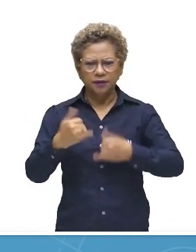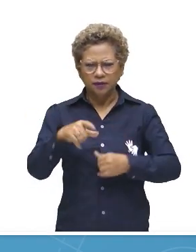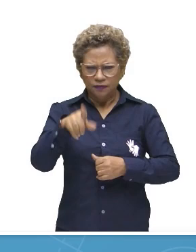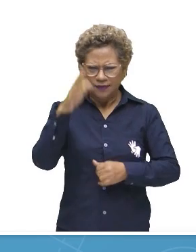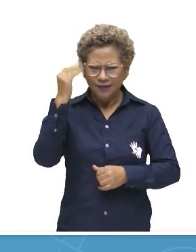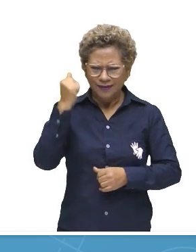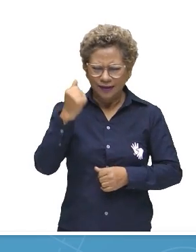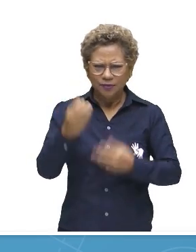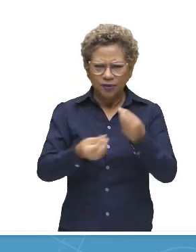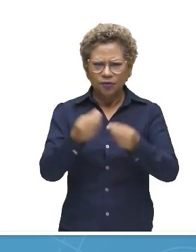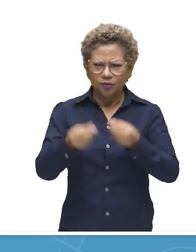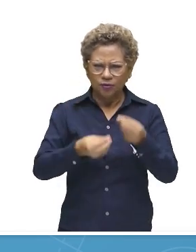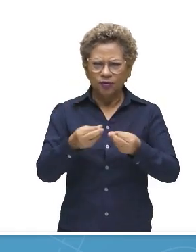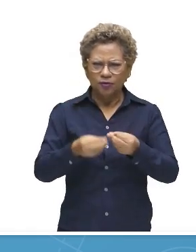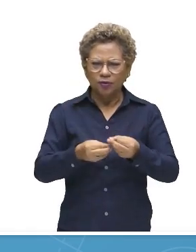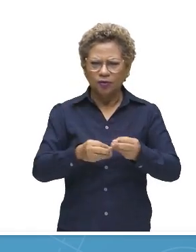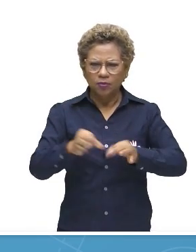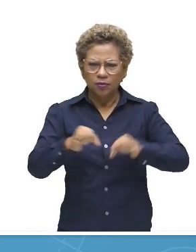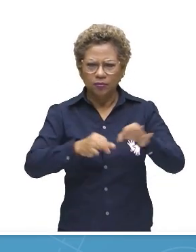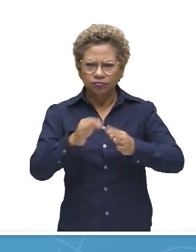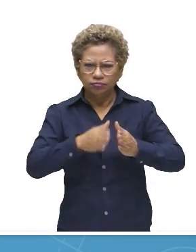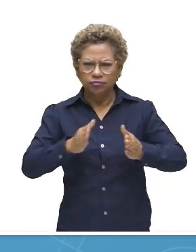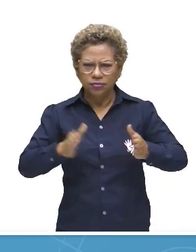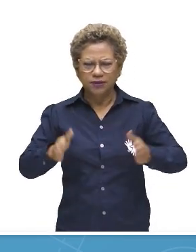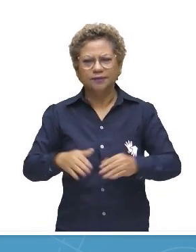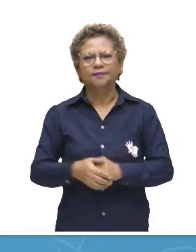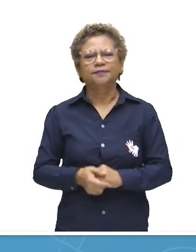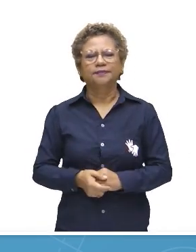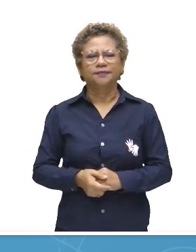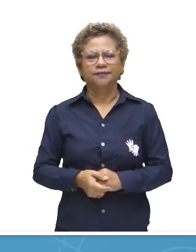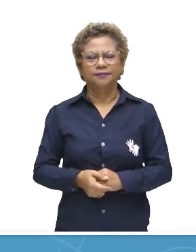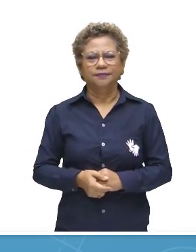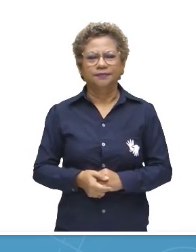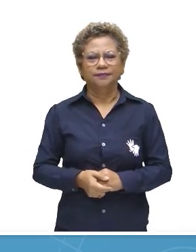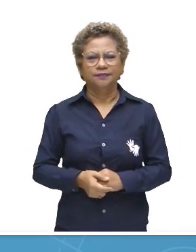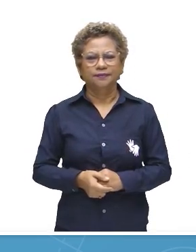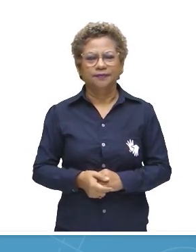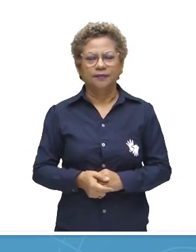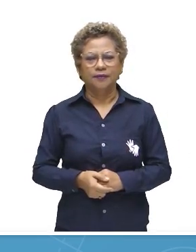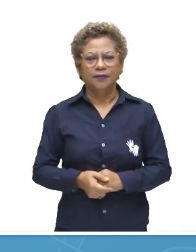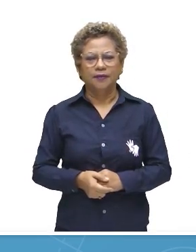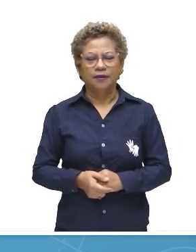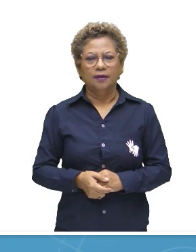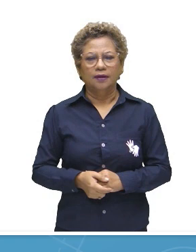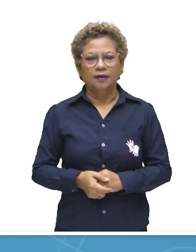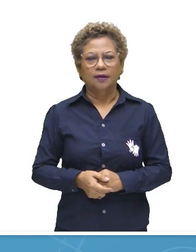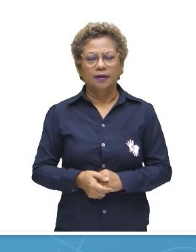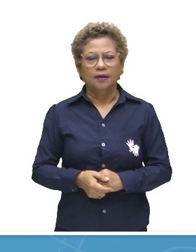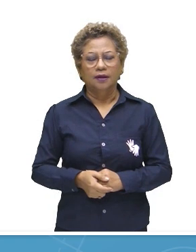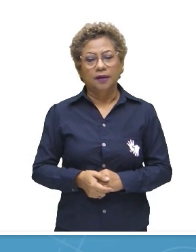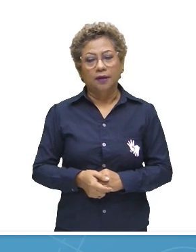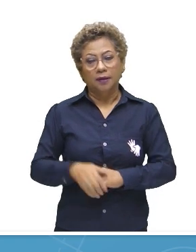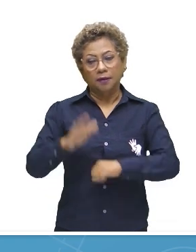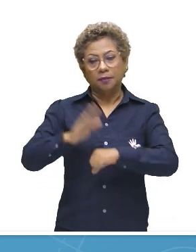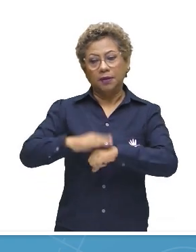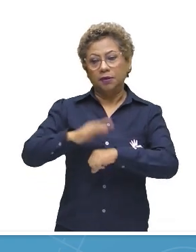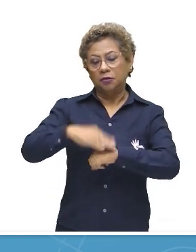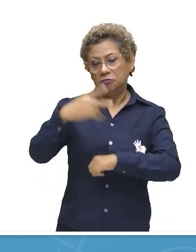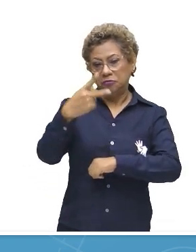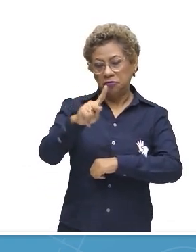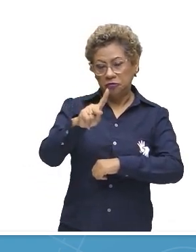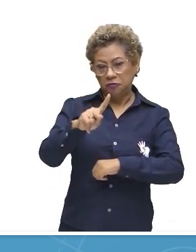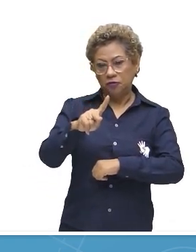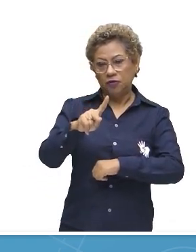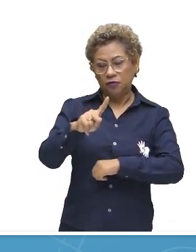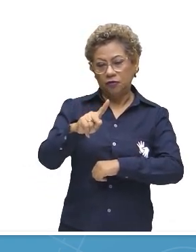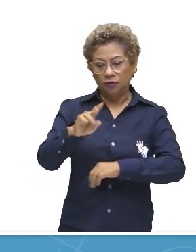comparar as duas frações? Vamos relembrar então? Vamos lá. Olha só, uma forma de você fazer é essa daqui,